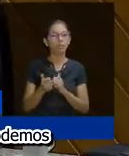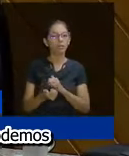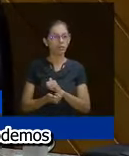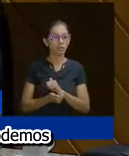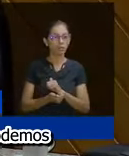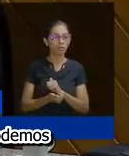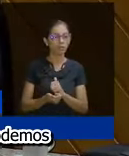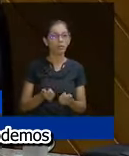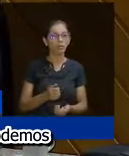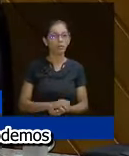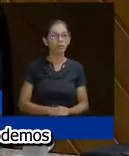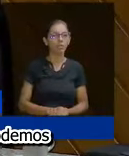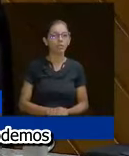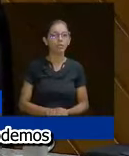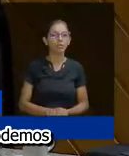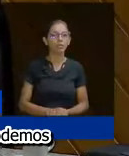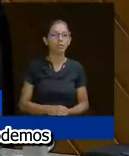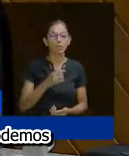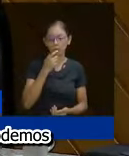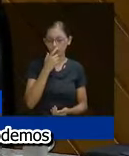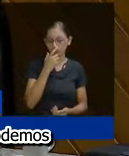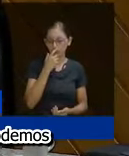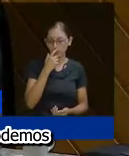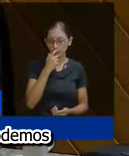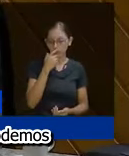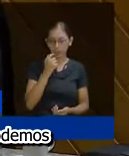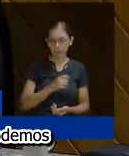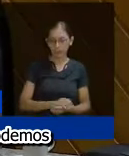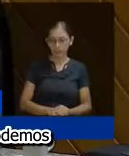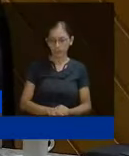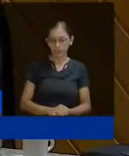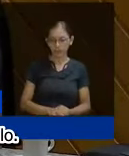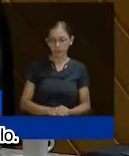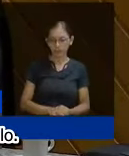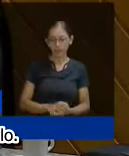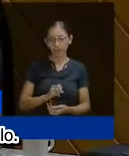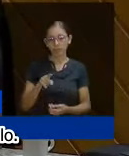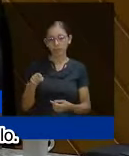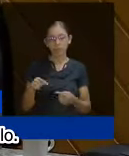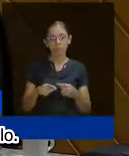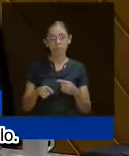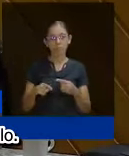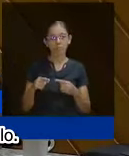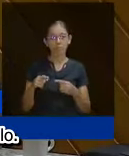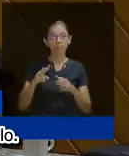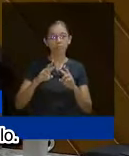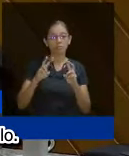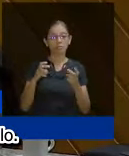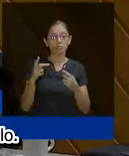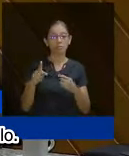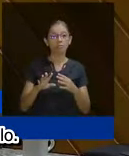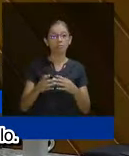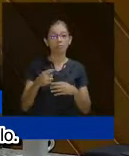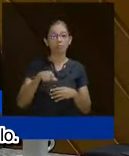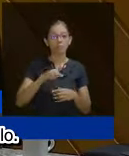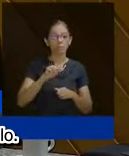a má gestão, atos de má gestão, nós não podemos, daí, saltarmos para uma conclusão de que